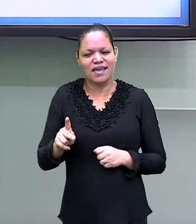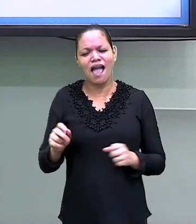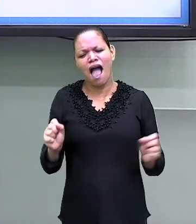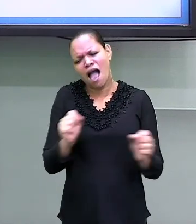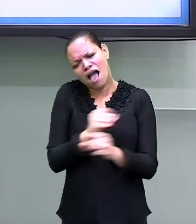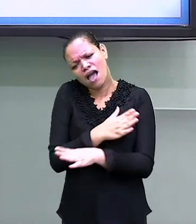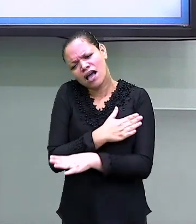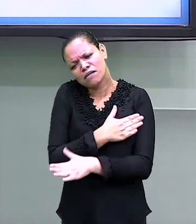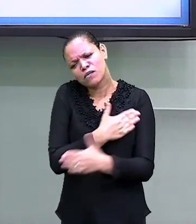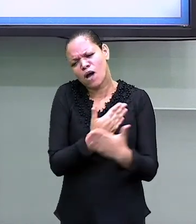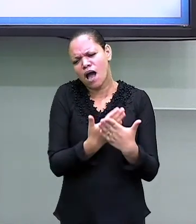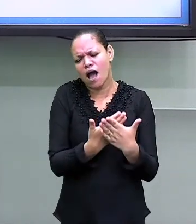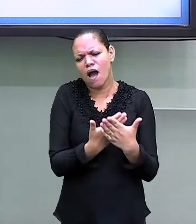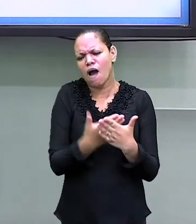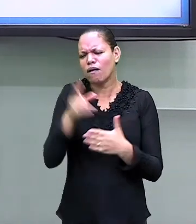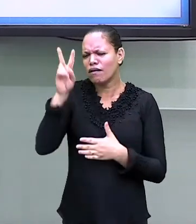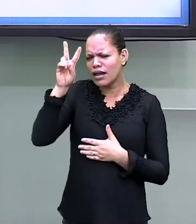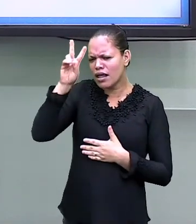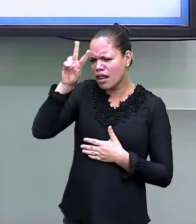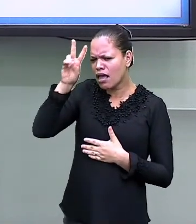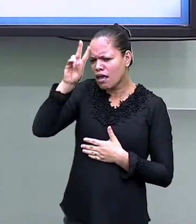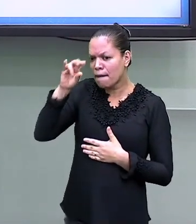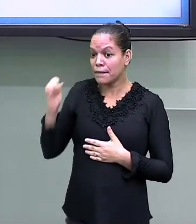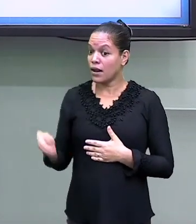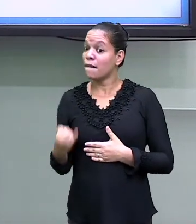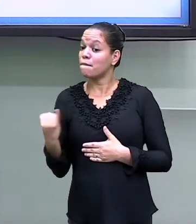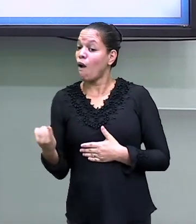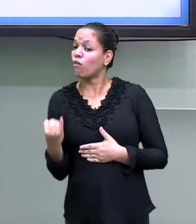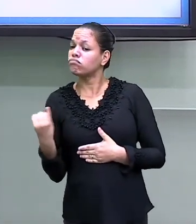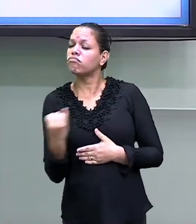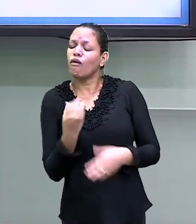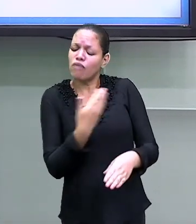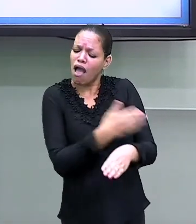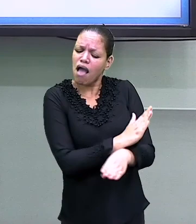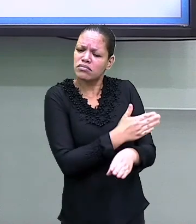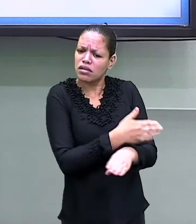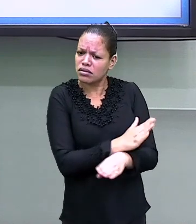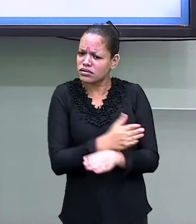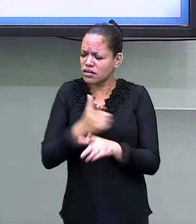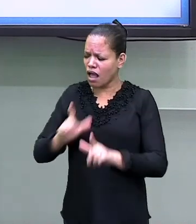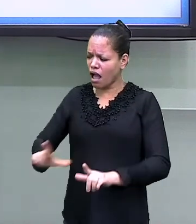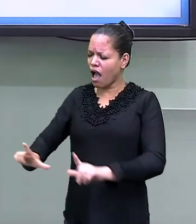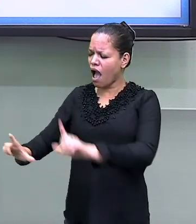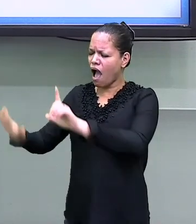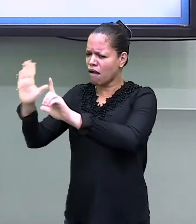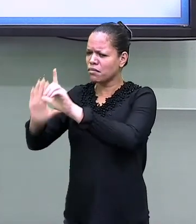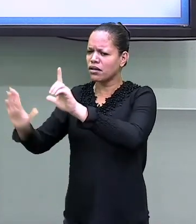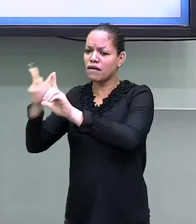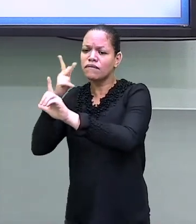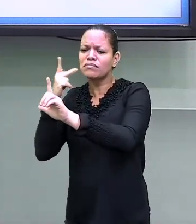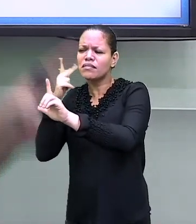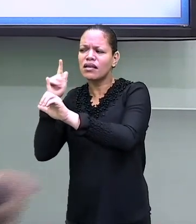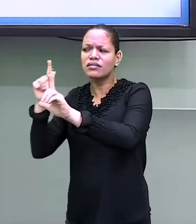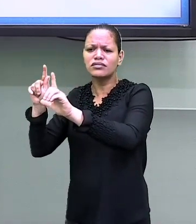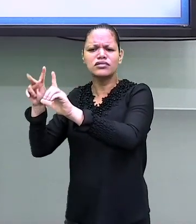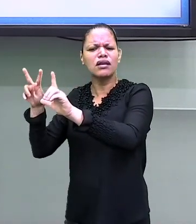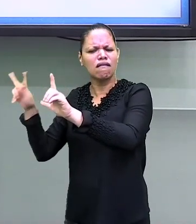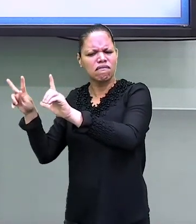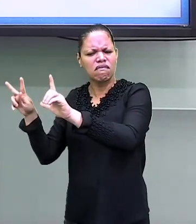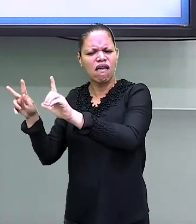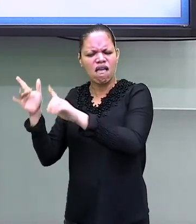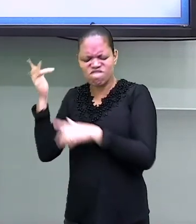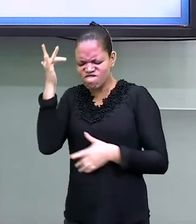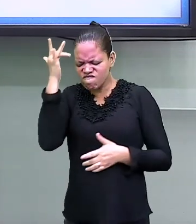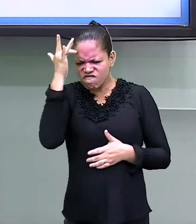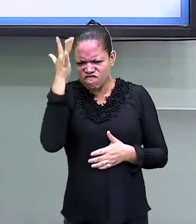aqui. Não esqueça, gente, é muito importante de acessar a nossa plataforma SMED GV. E agora está muito mais